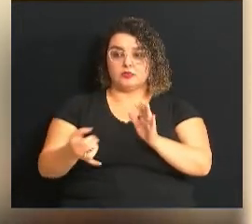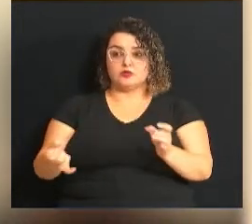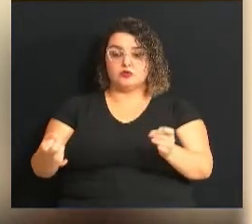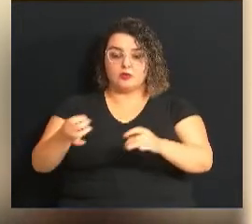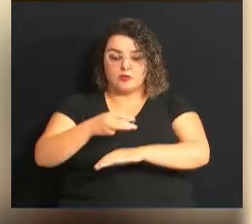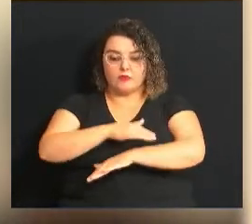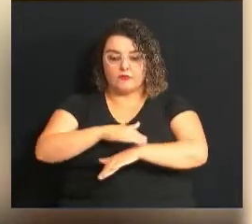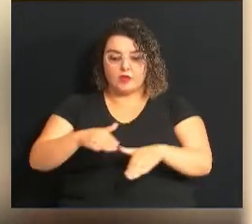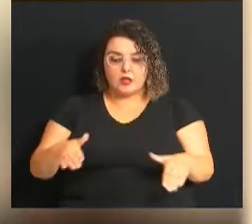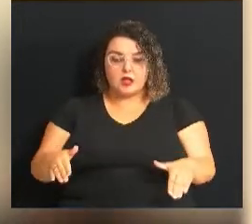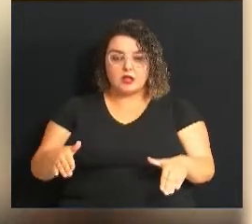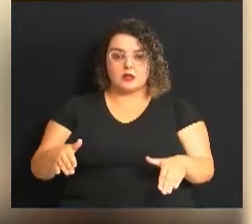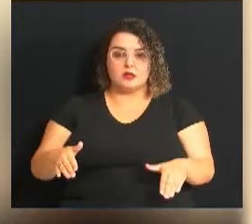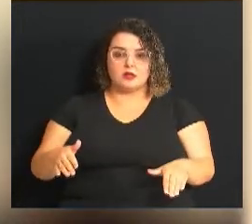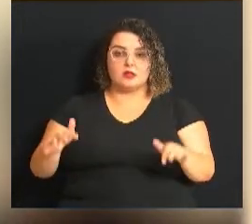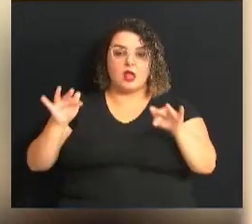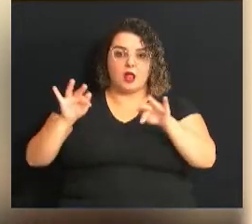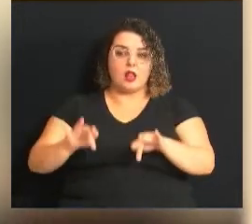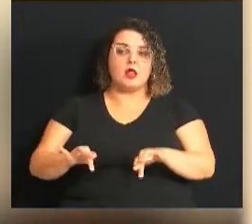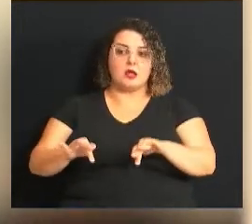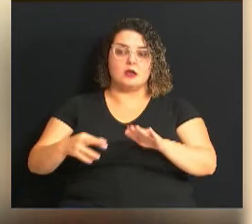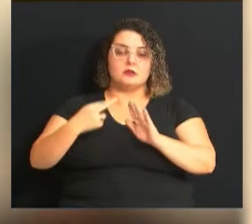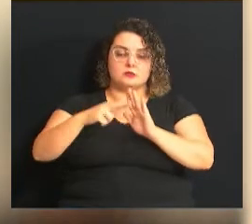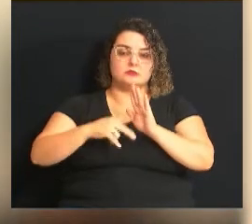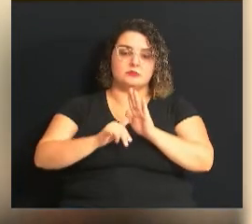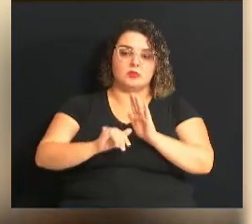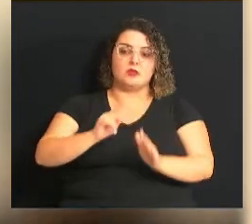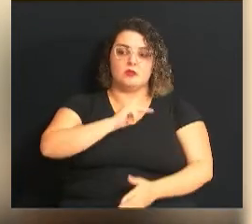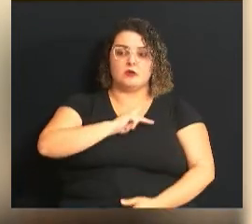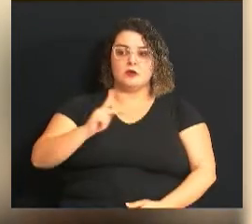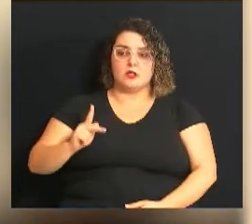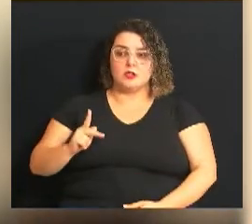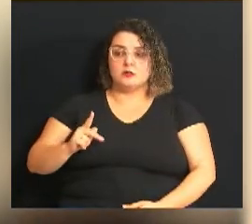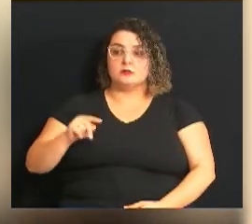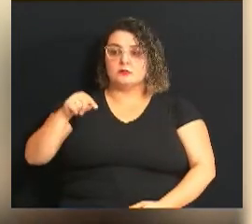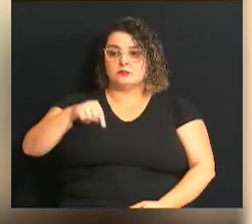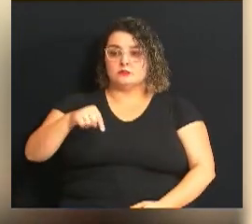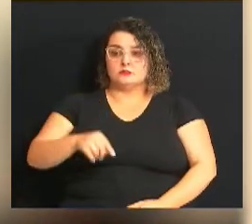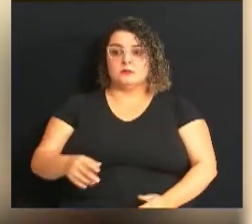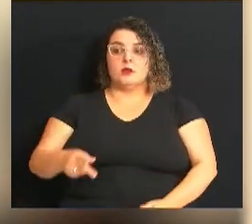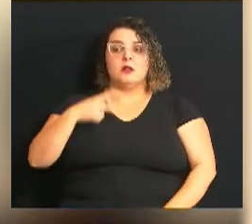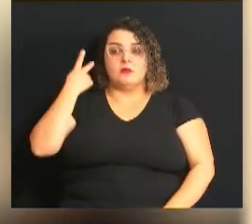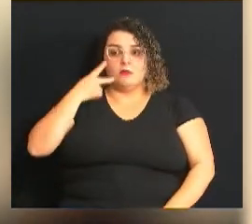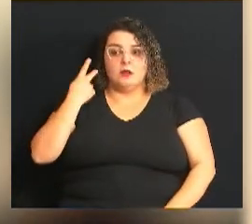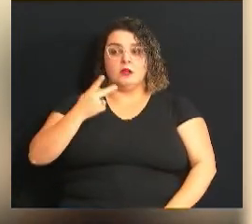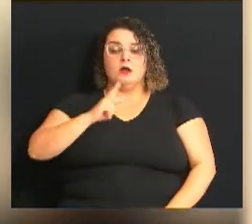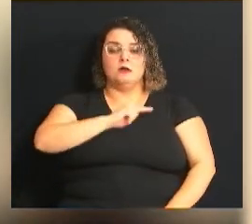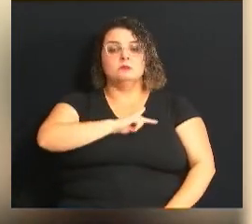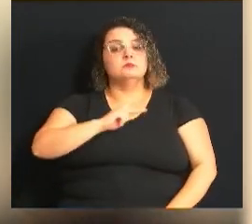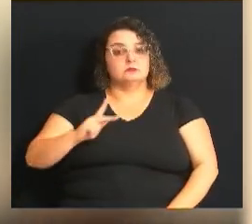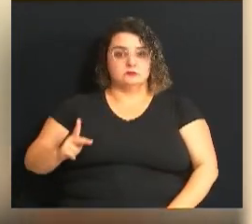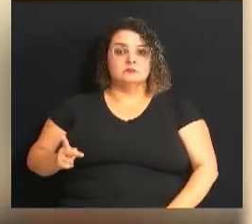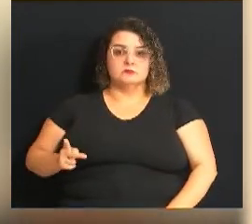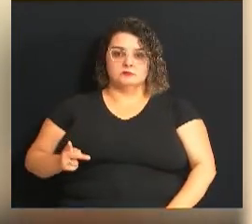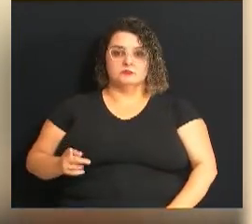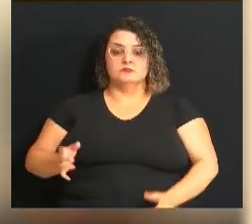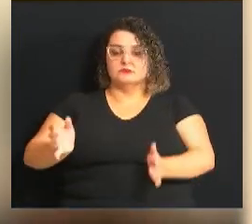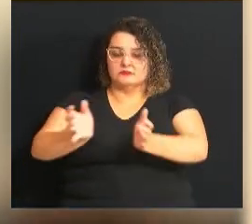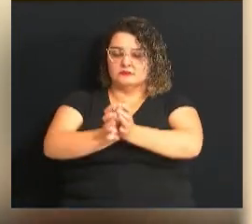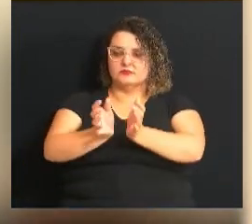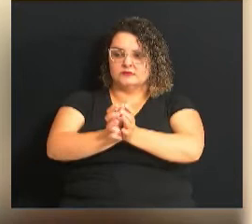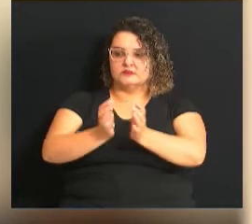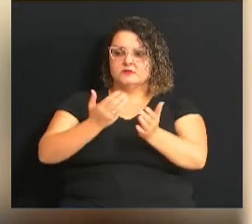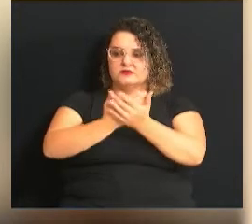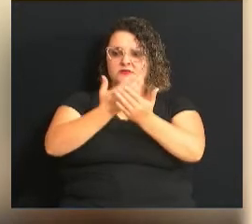relatório e foi presidida aqui, está sendo presidida pelo vereador Paulo Búfalo, a comissão que estuda